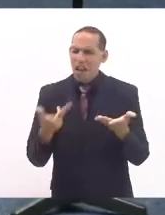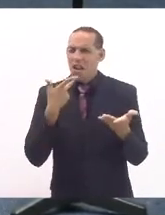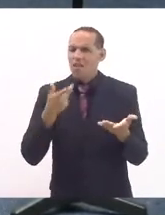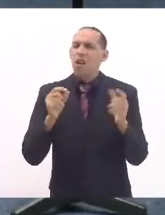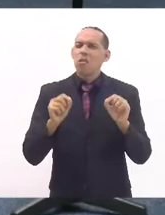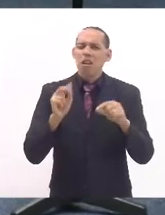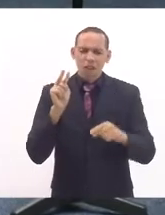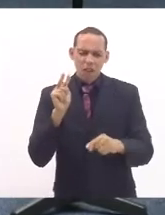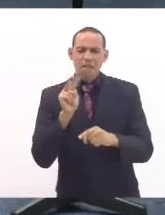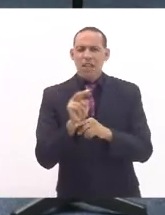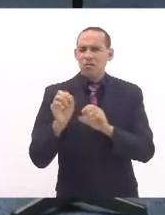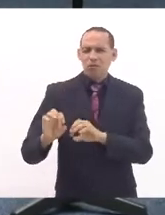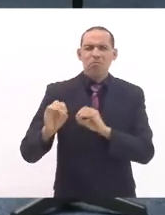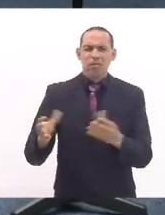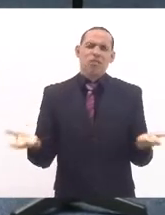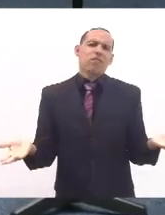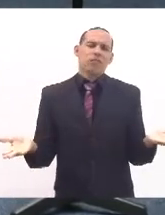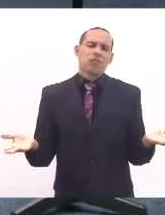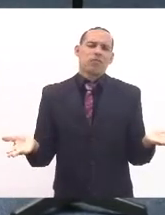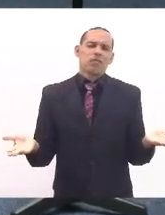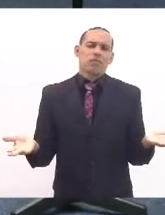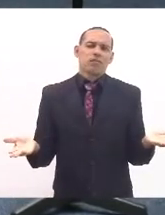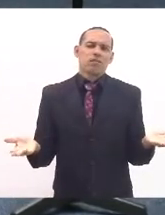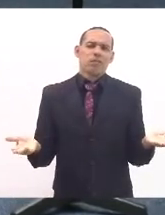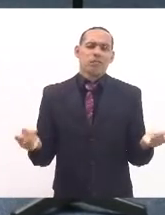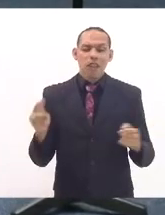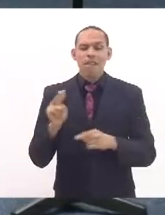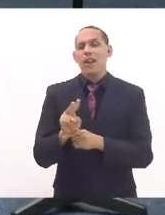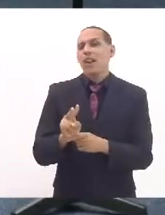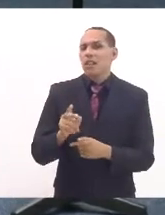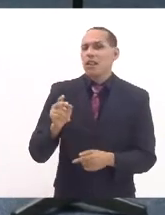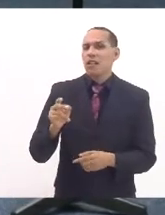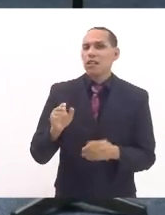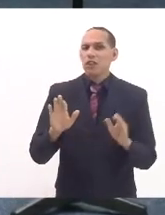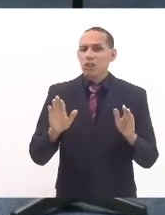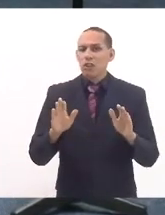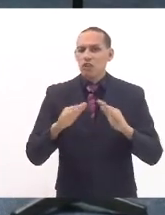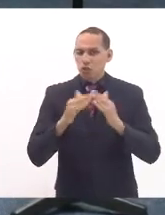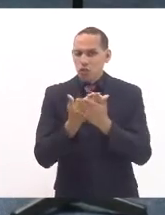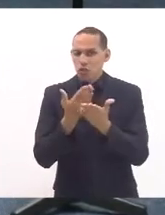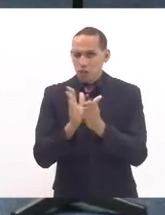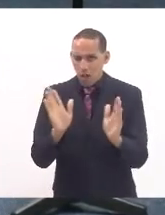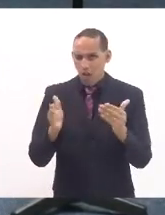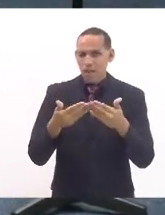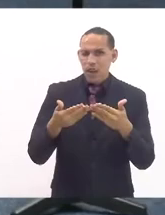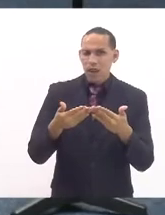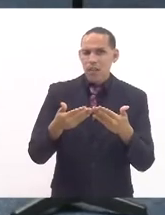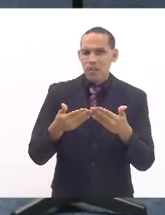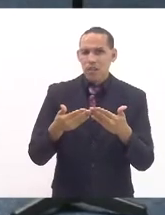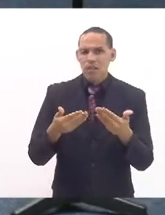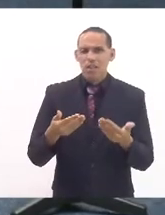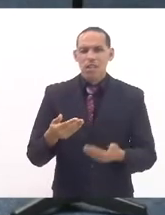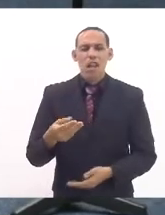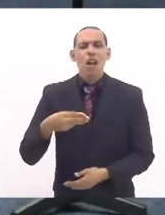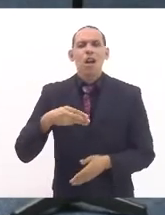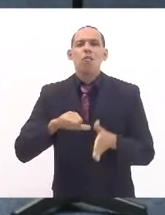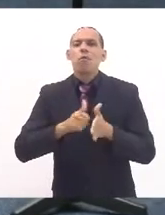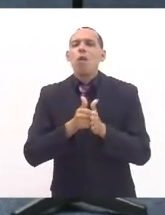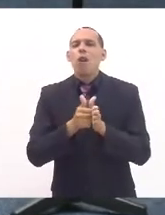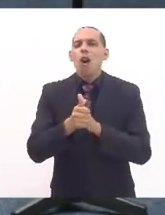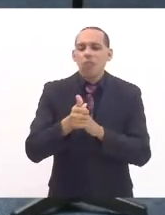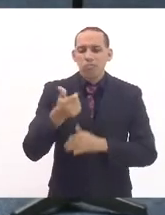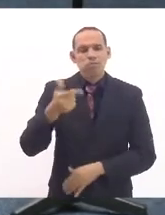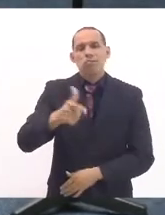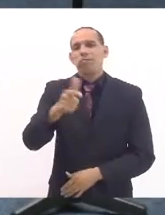que defende a educação. Quem defendeu o fechamento de escola durante a pandemia não tem moral alguma para falar